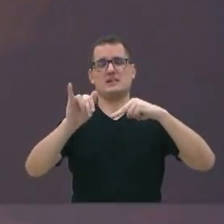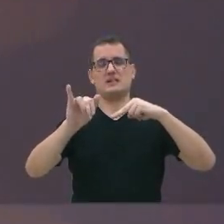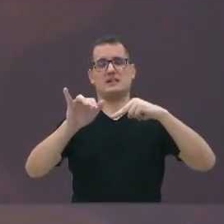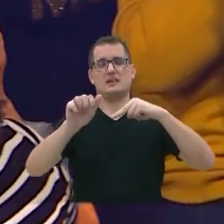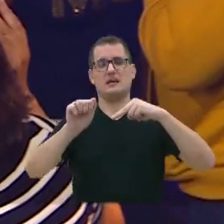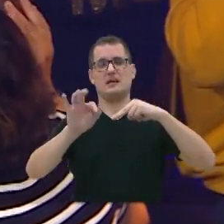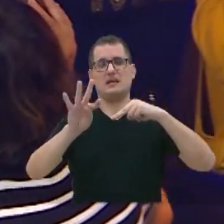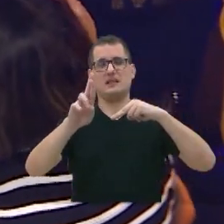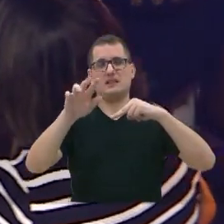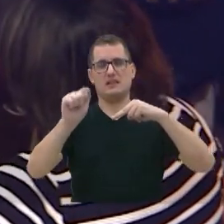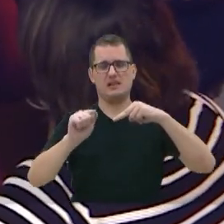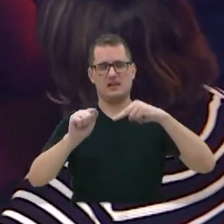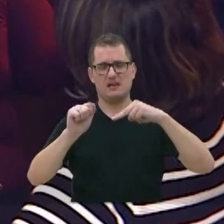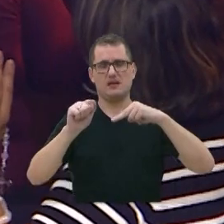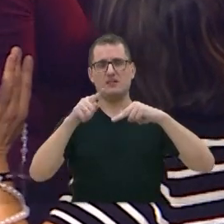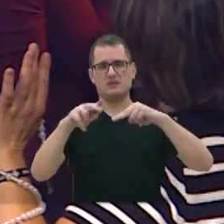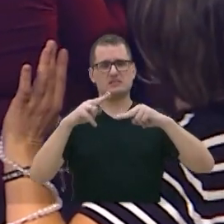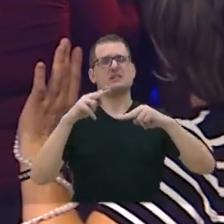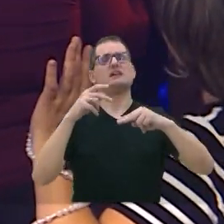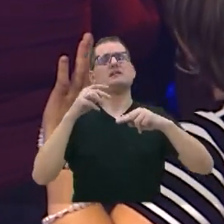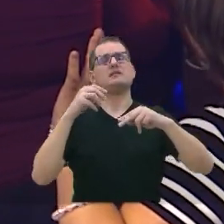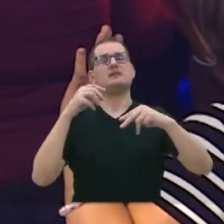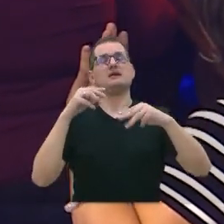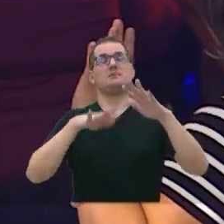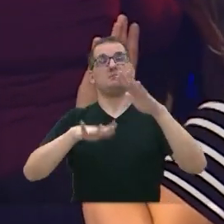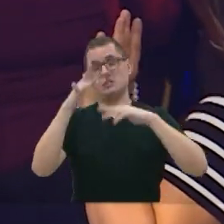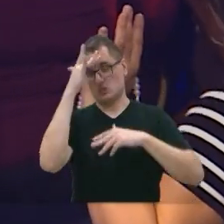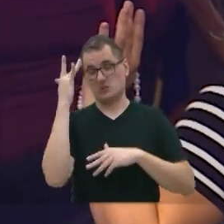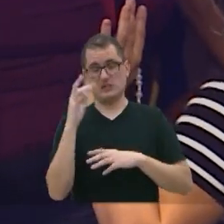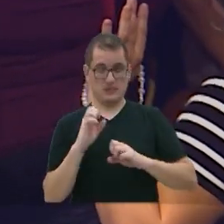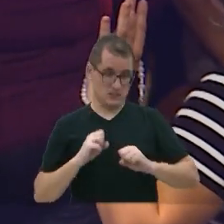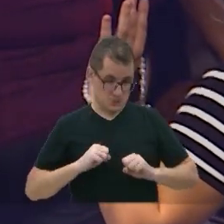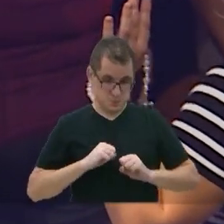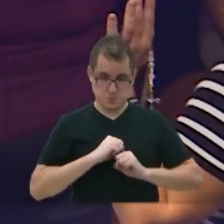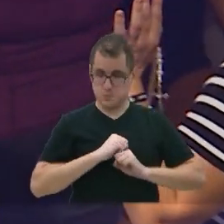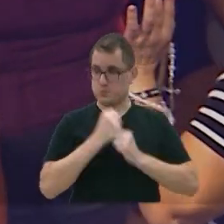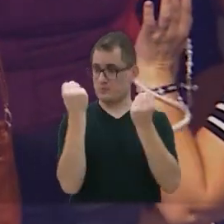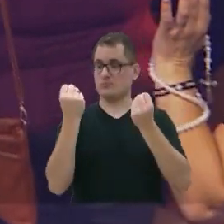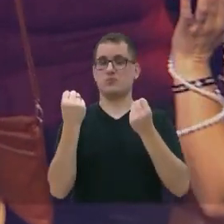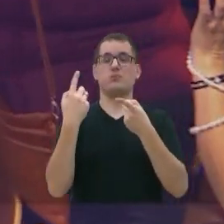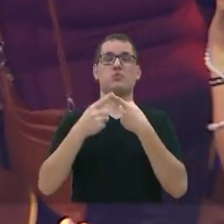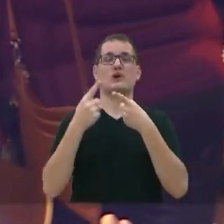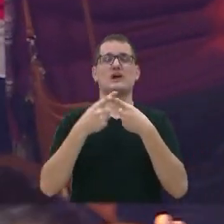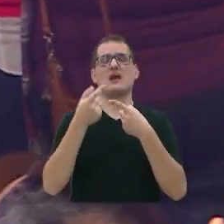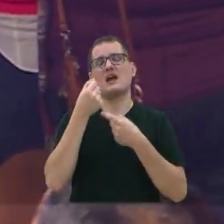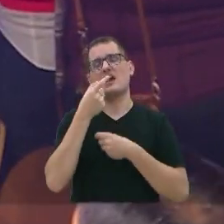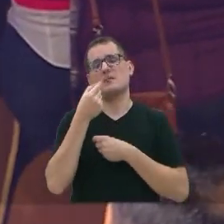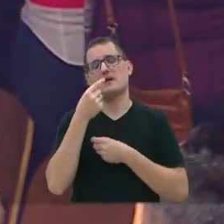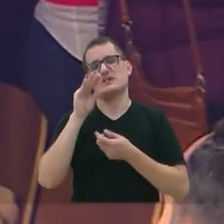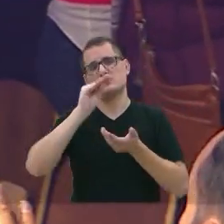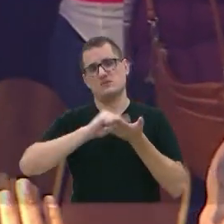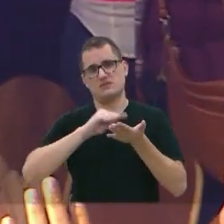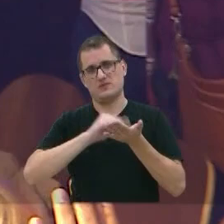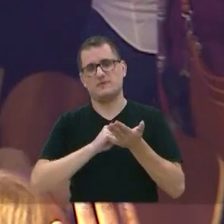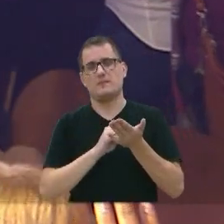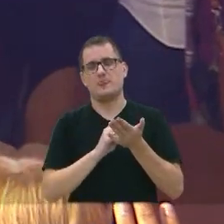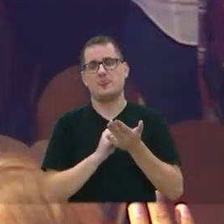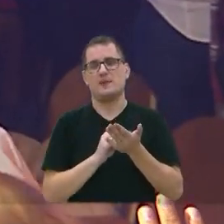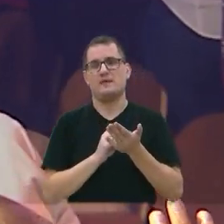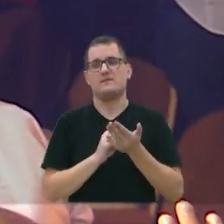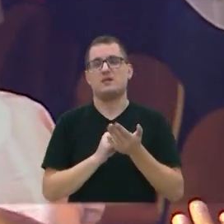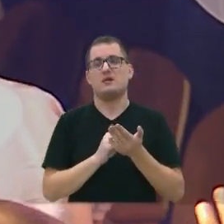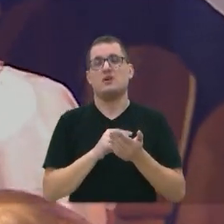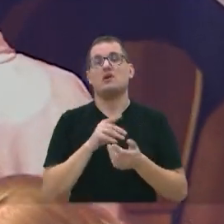é muitas que estão tendo como que surtos pela falta de remédio, pela falta de medicação. Você que